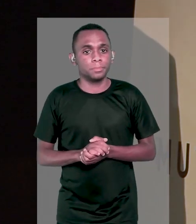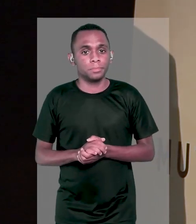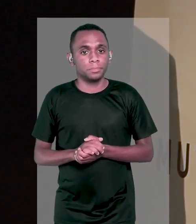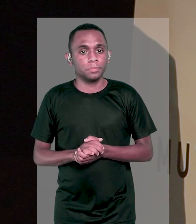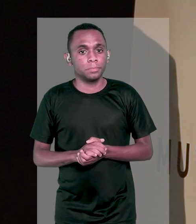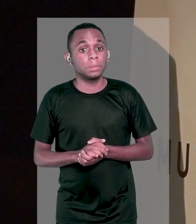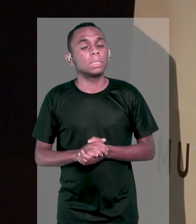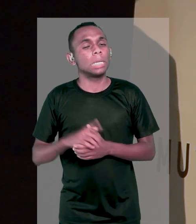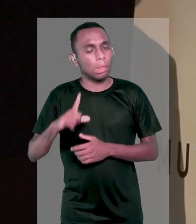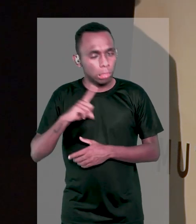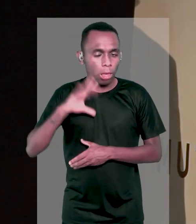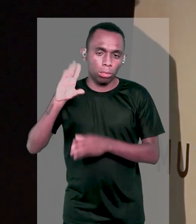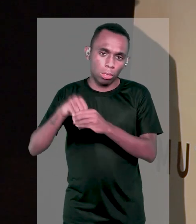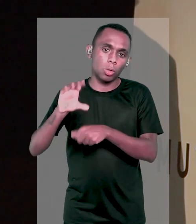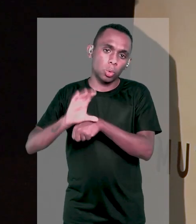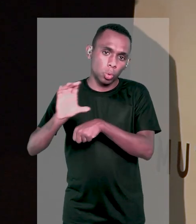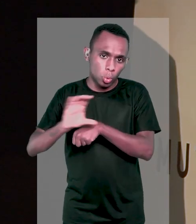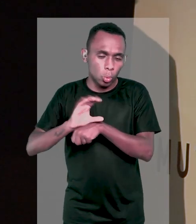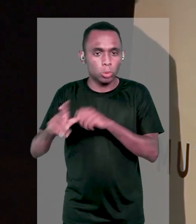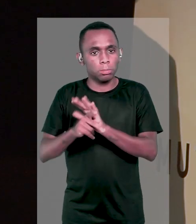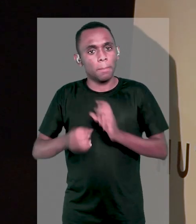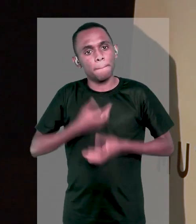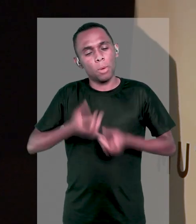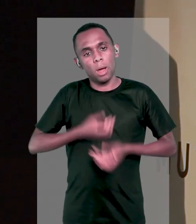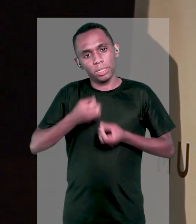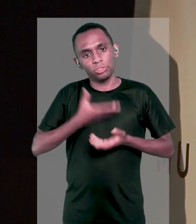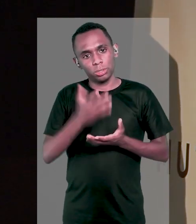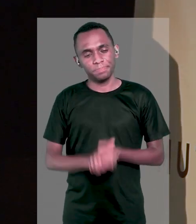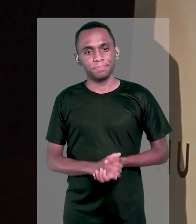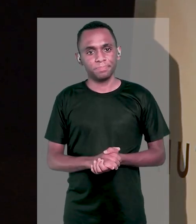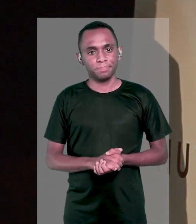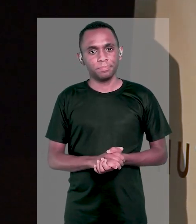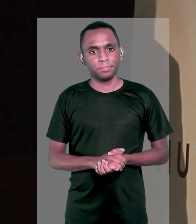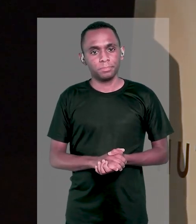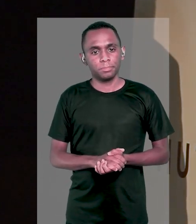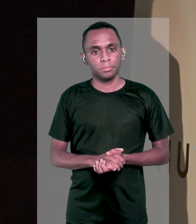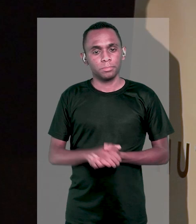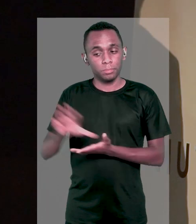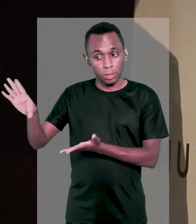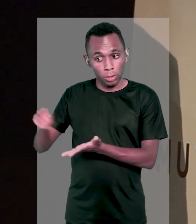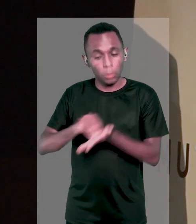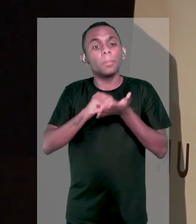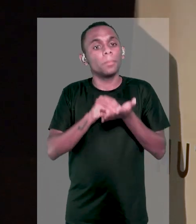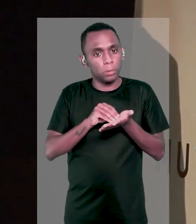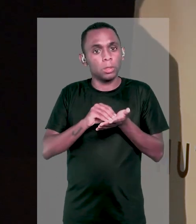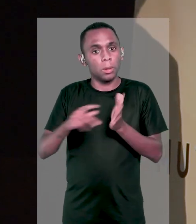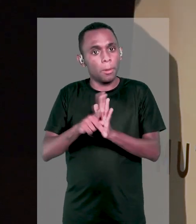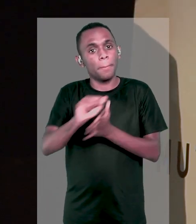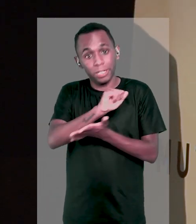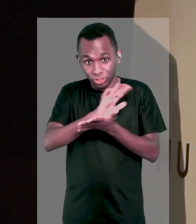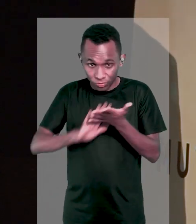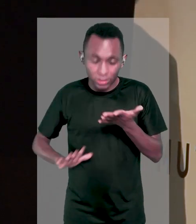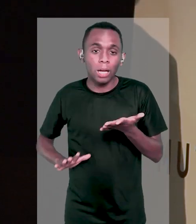ela nos coloca diante das interrogações necessárias talvez o nosso papel aqui